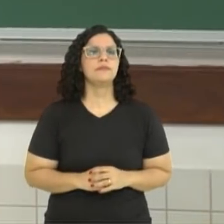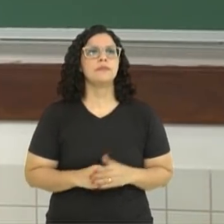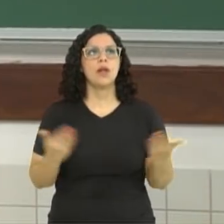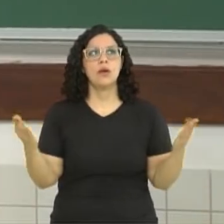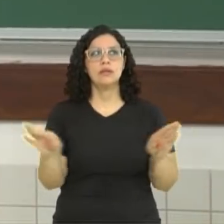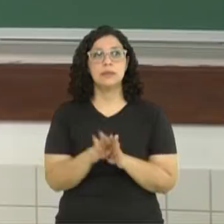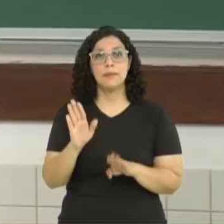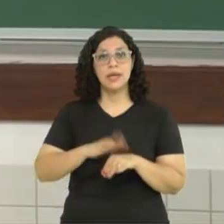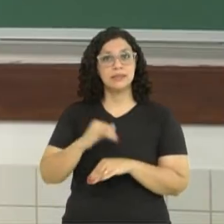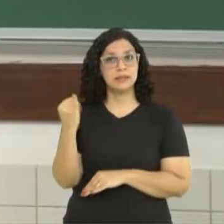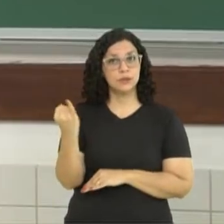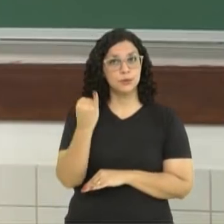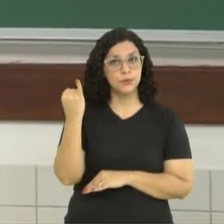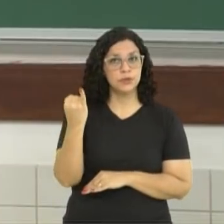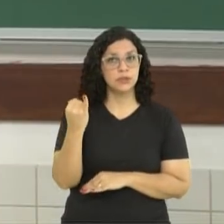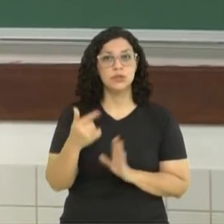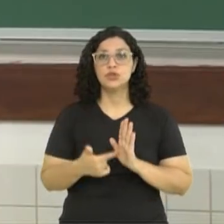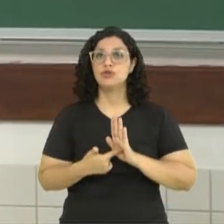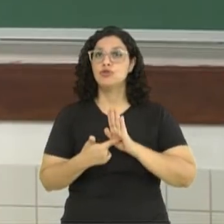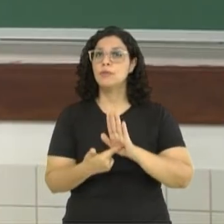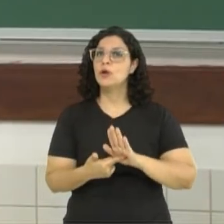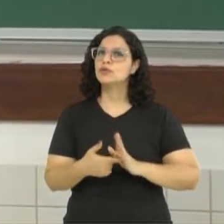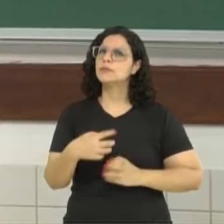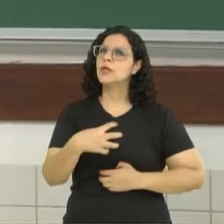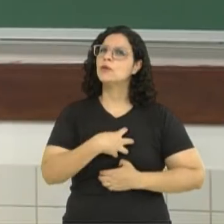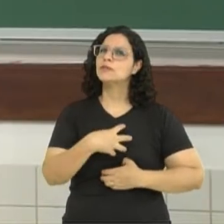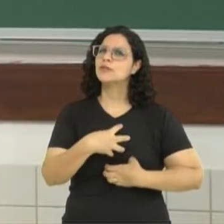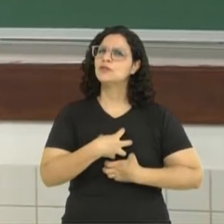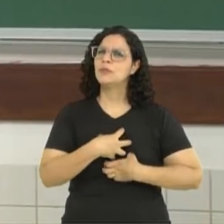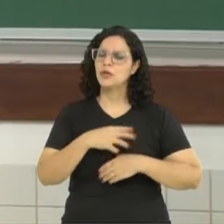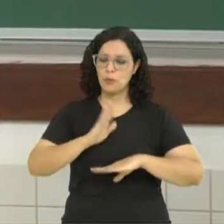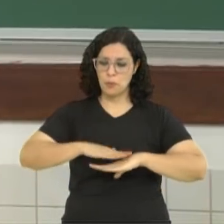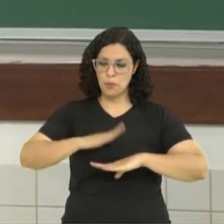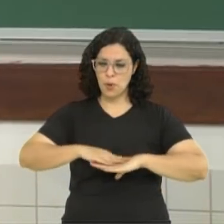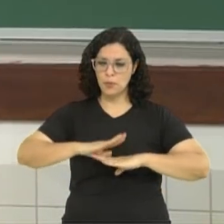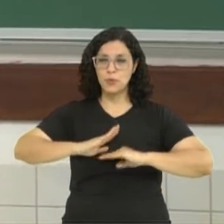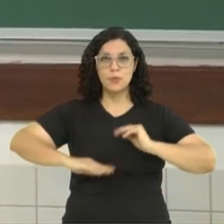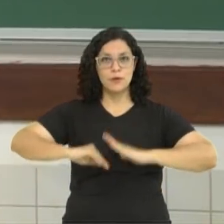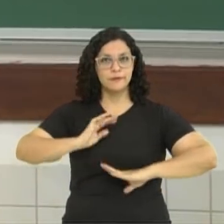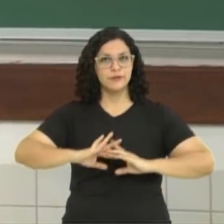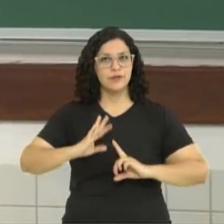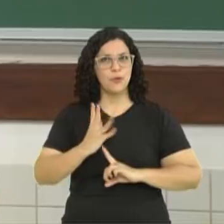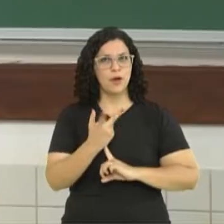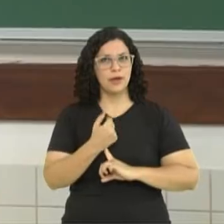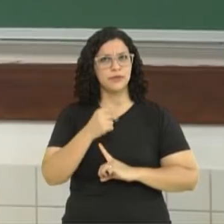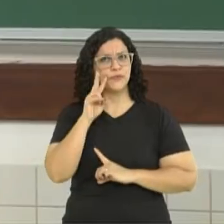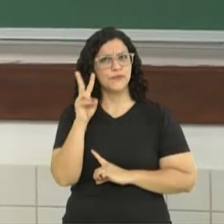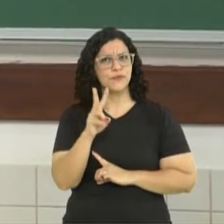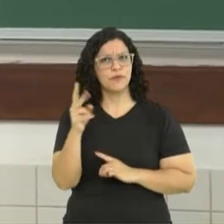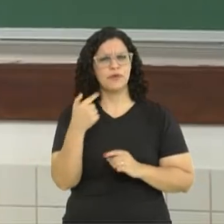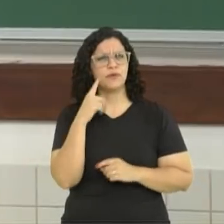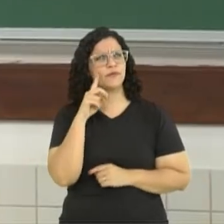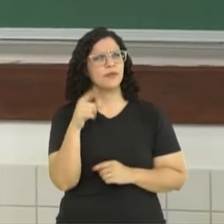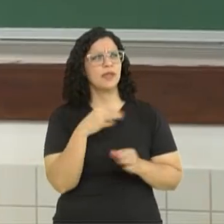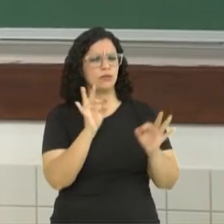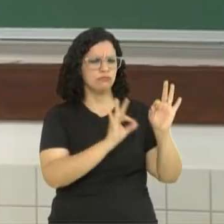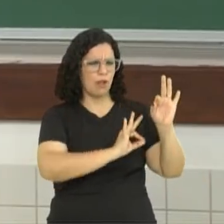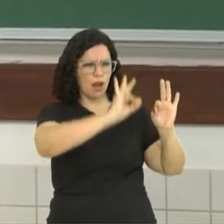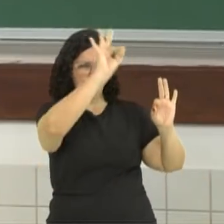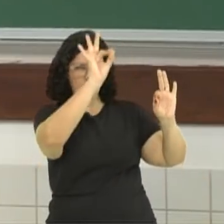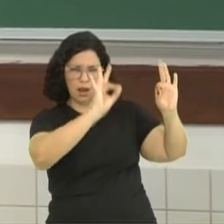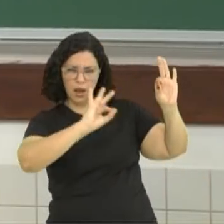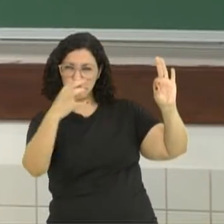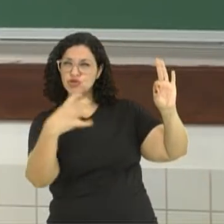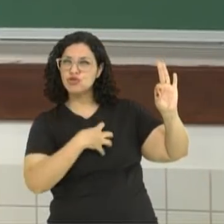a coisa mais importante, trago o sentimento do artista. Já viu falar que, de repente, a gente está vendo uma obra, a gente vê o traço do artista, vê